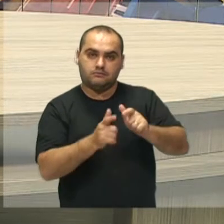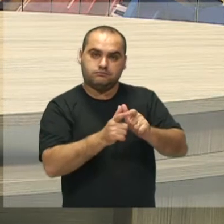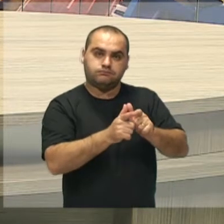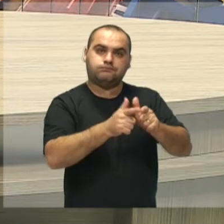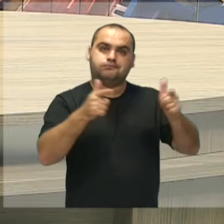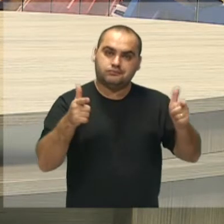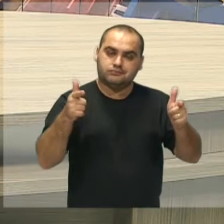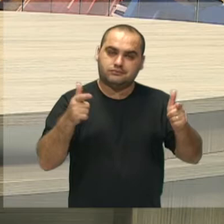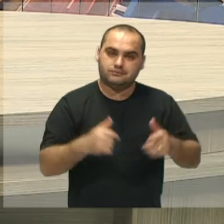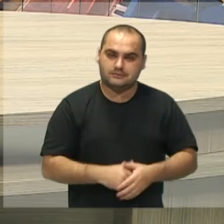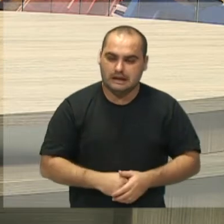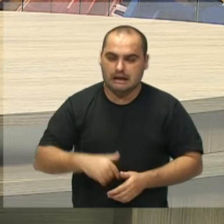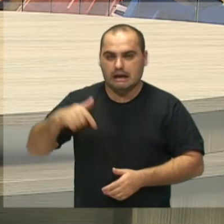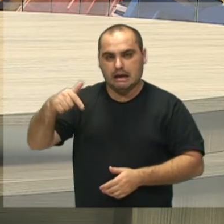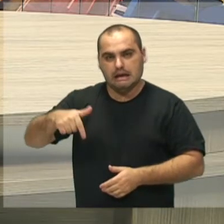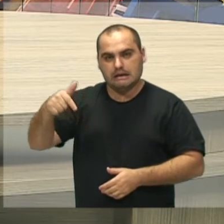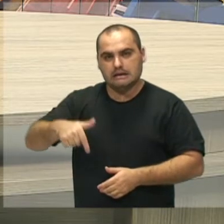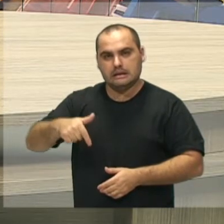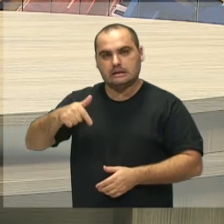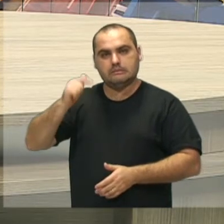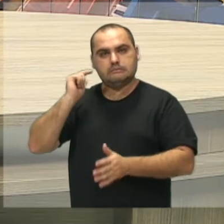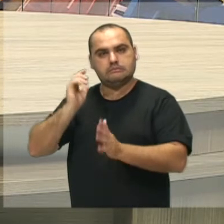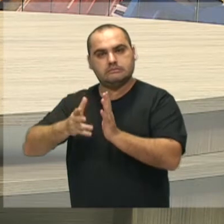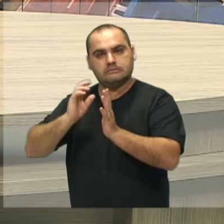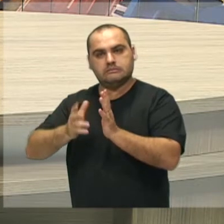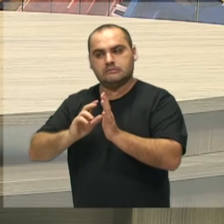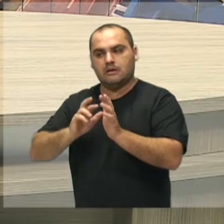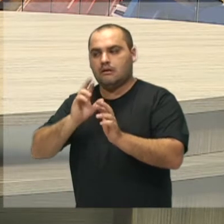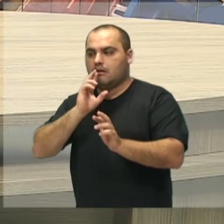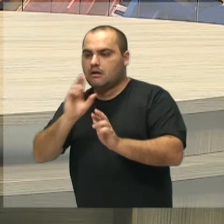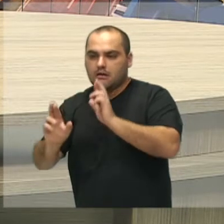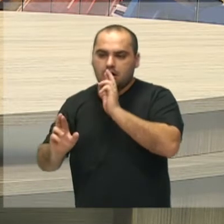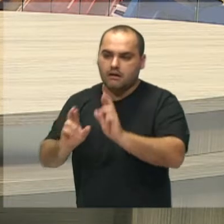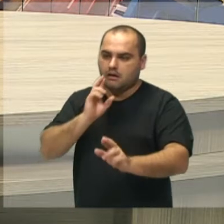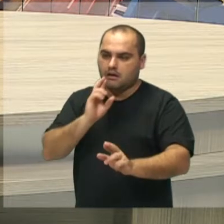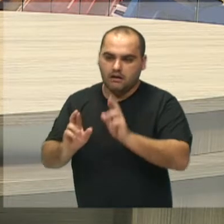pré-candidatos. Aqui é uma solução entre os pré-candidatos quando há.